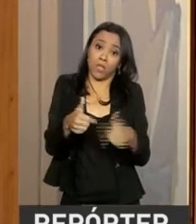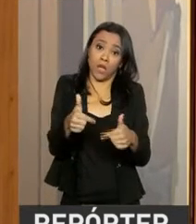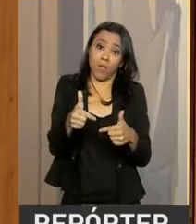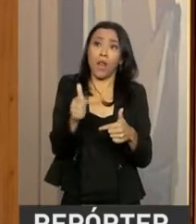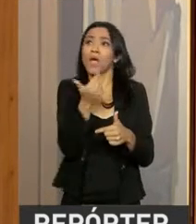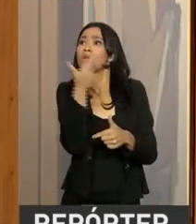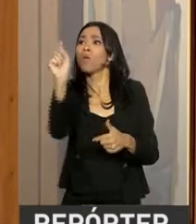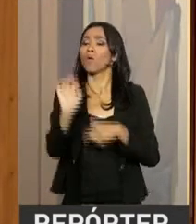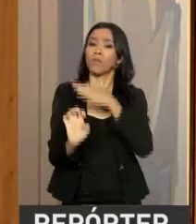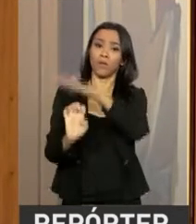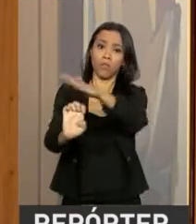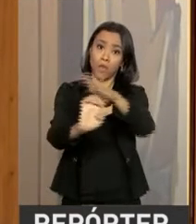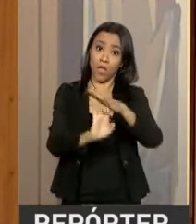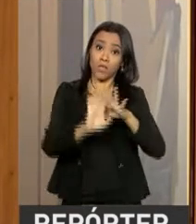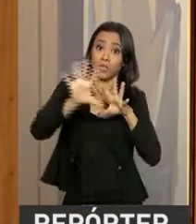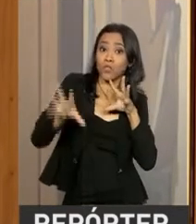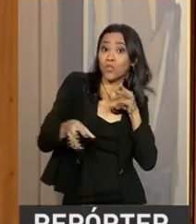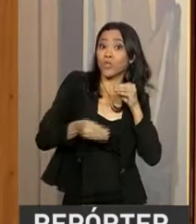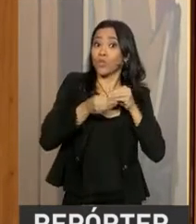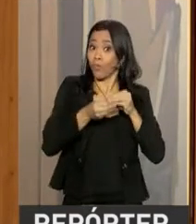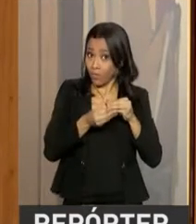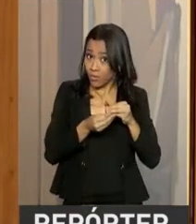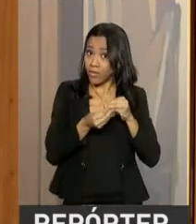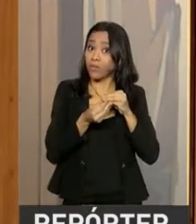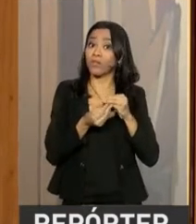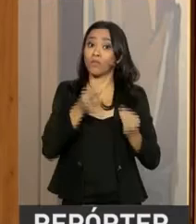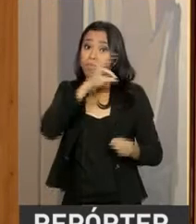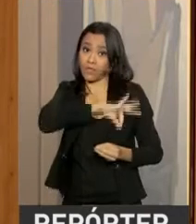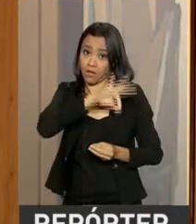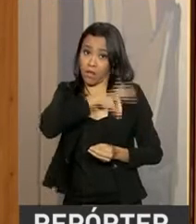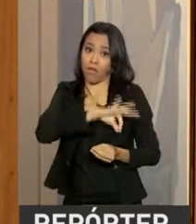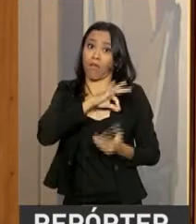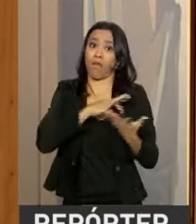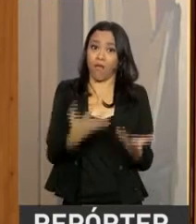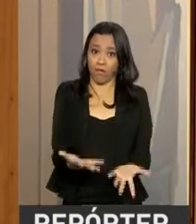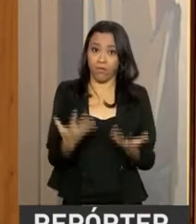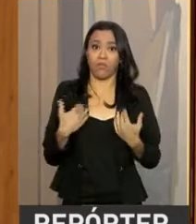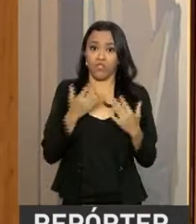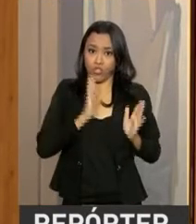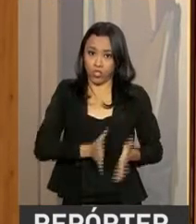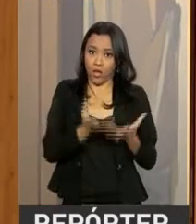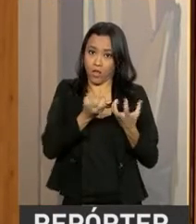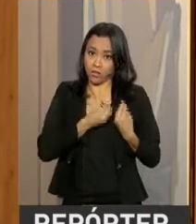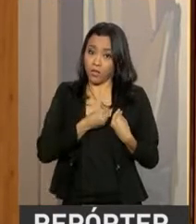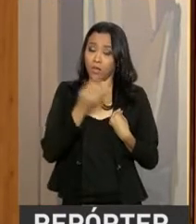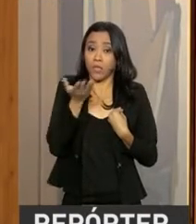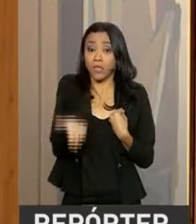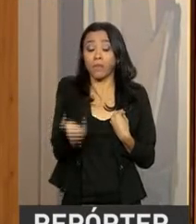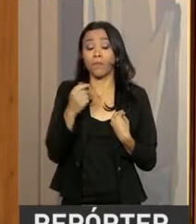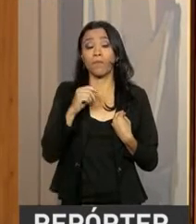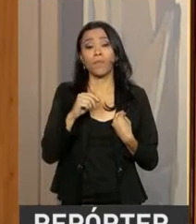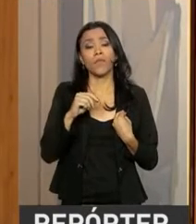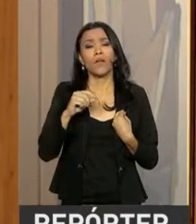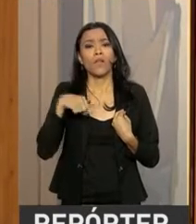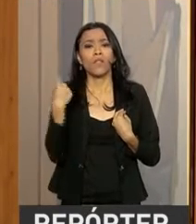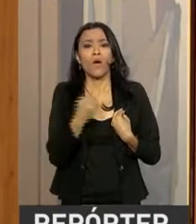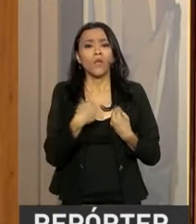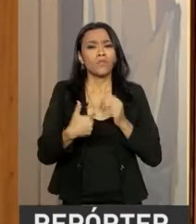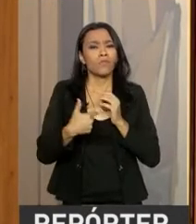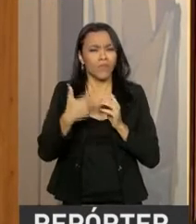em outra empresa adicionando portanto somando salários ao salário que ele recebe nós vamos colocar